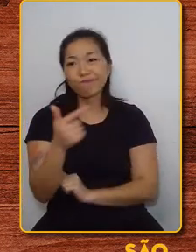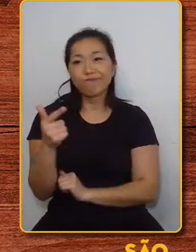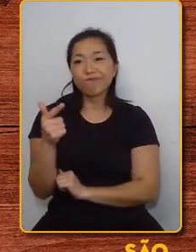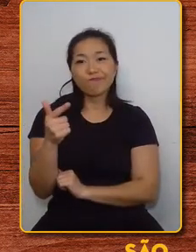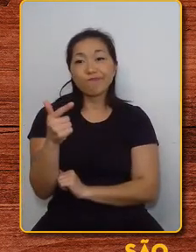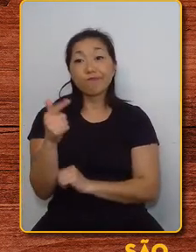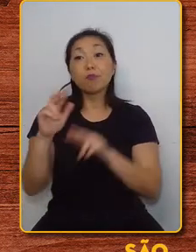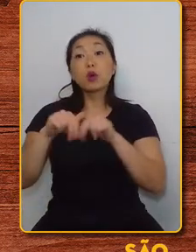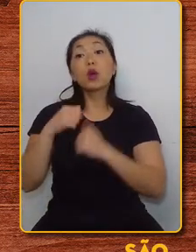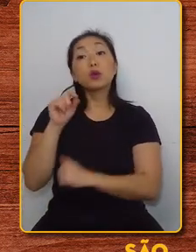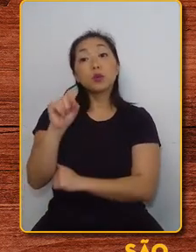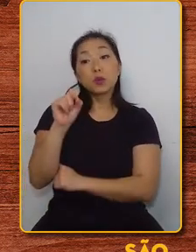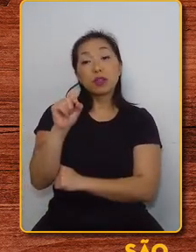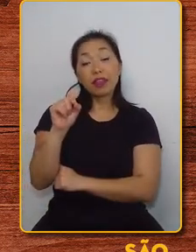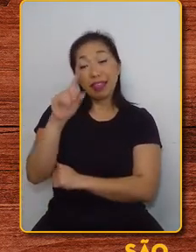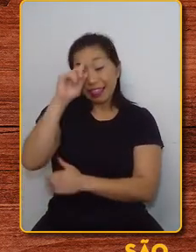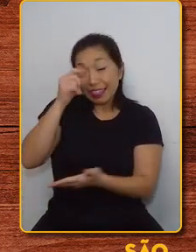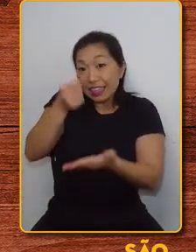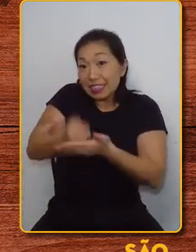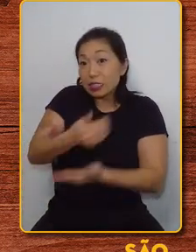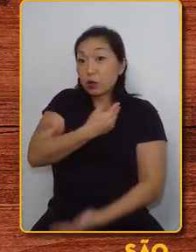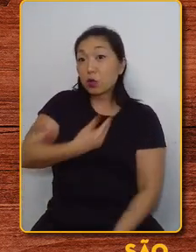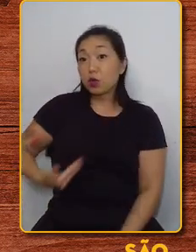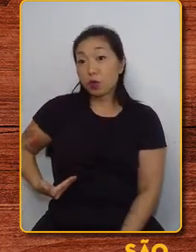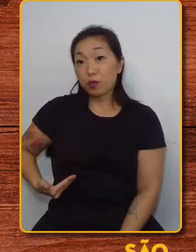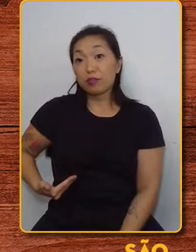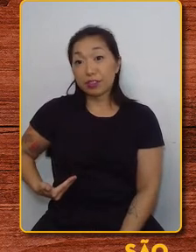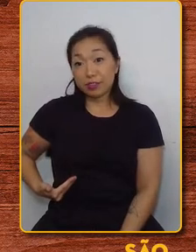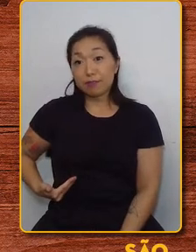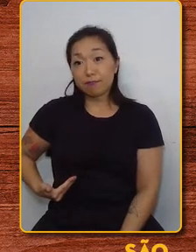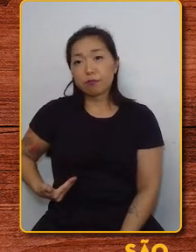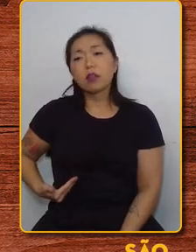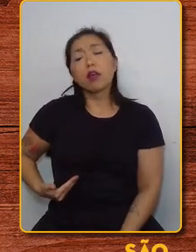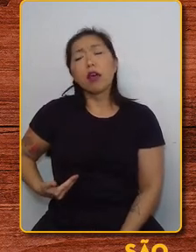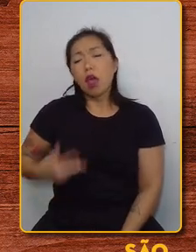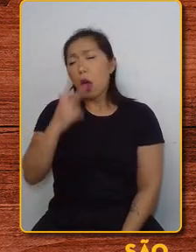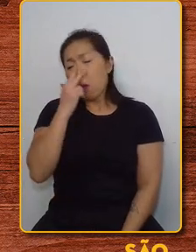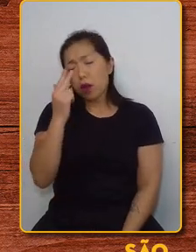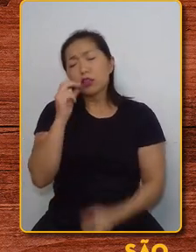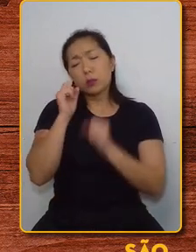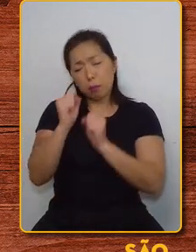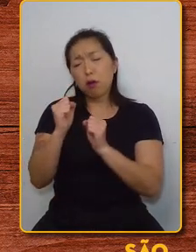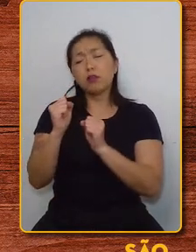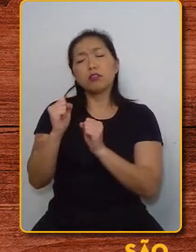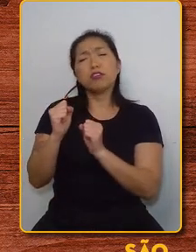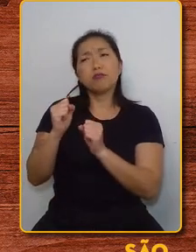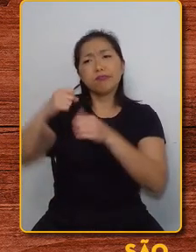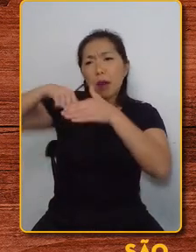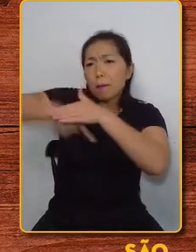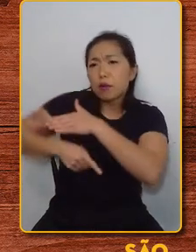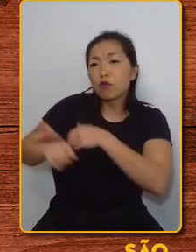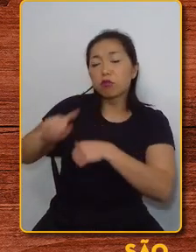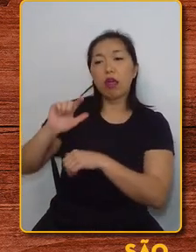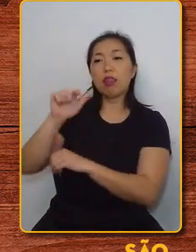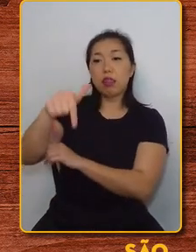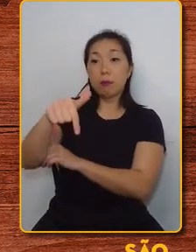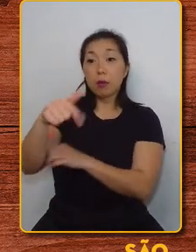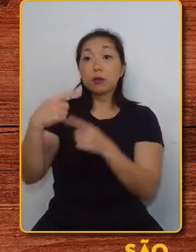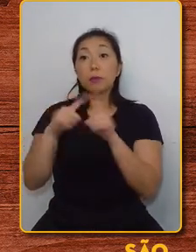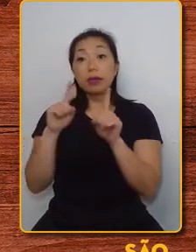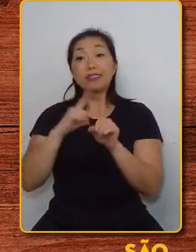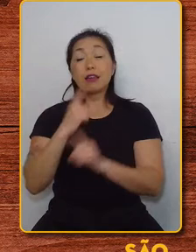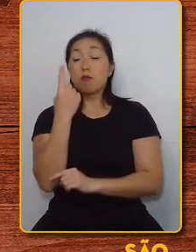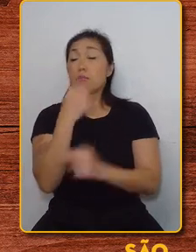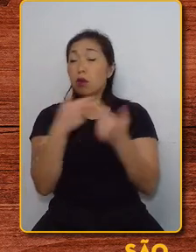governo. Eu acho que a gente pode desenvolver isso mais tarde, mas eu queria citar um projeto específico que está no documentário